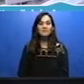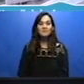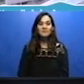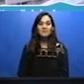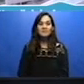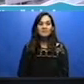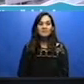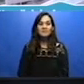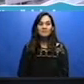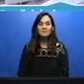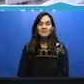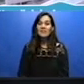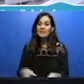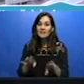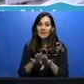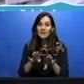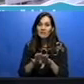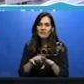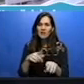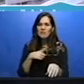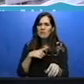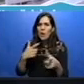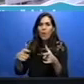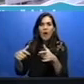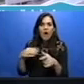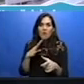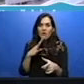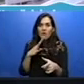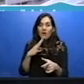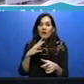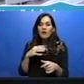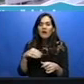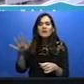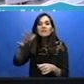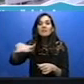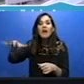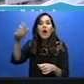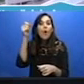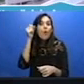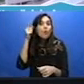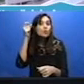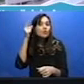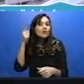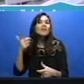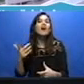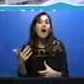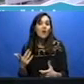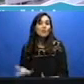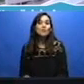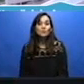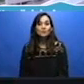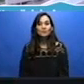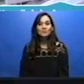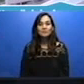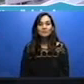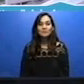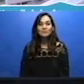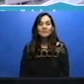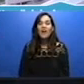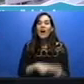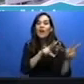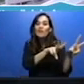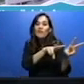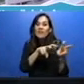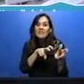pouco tempo. Temos lugares que não são nem tão conhecidos, como a Estação Cultural Placidino Alves Gonçalves, né? A Fazenda do